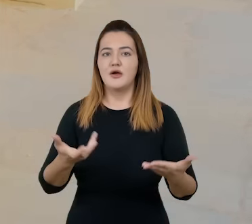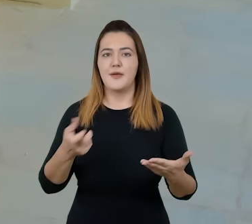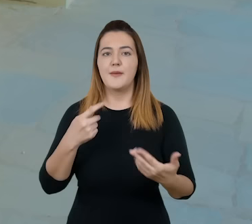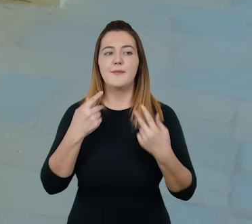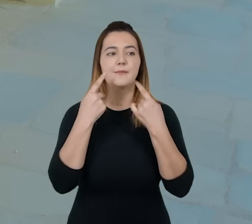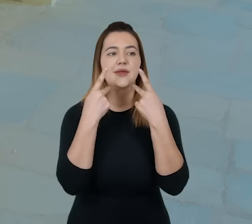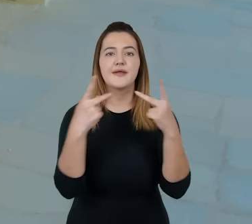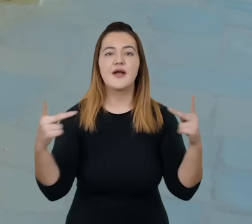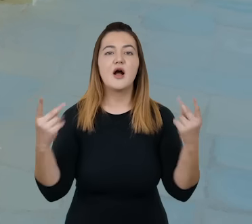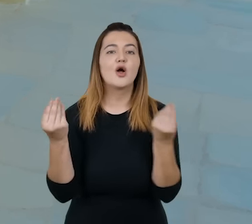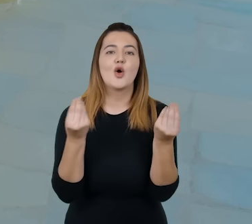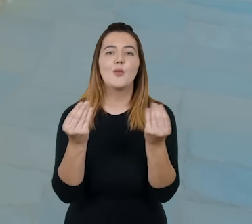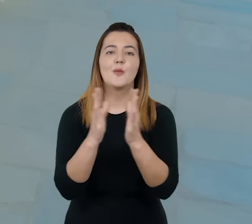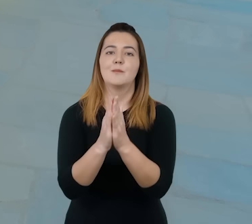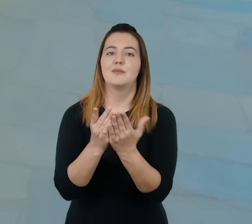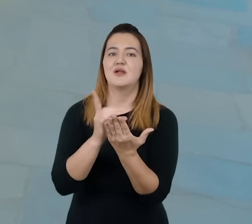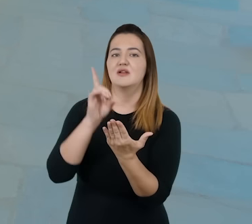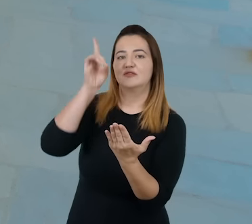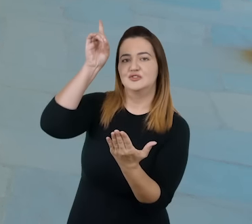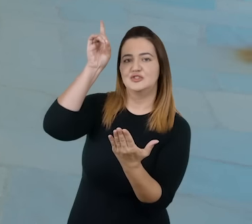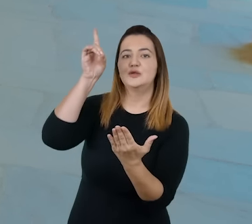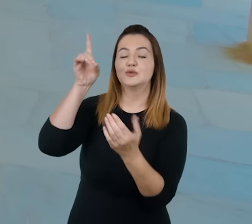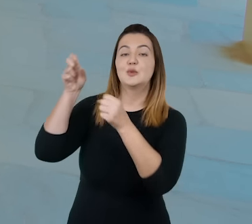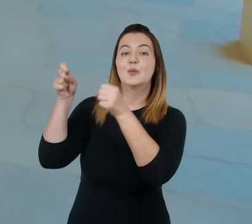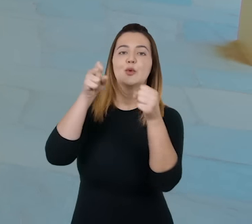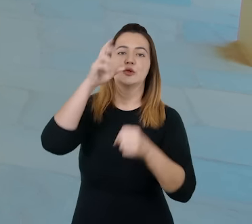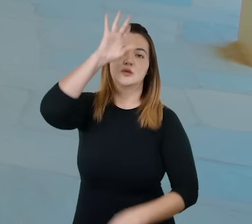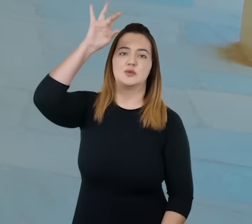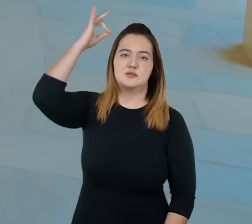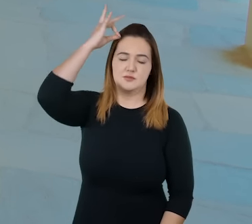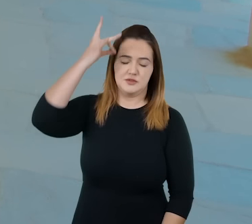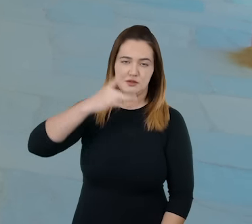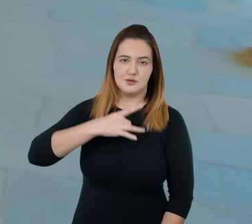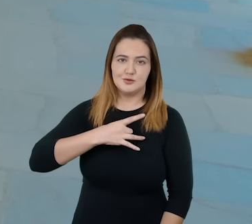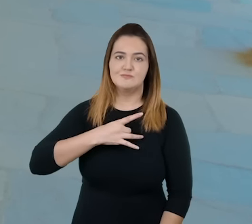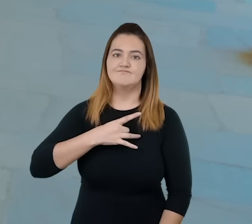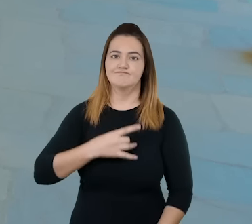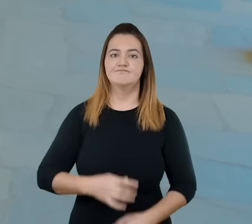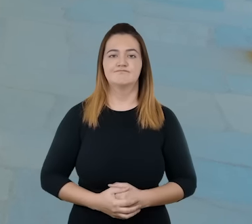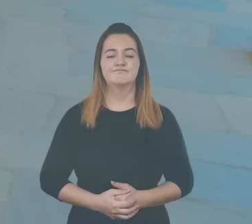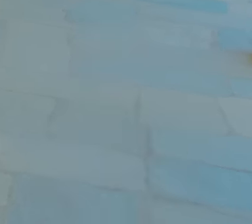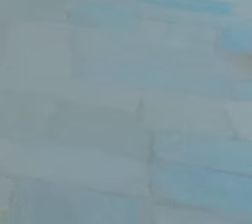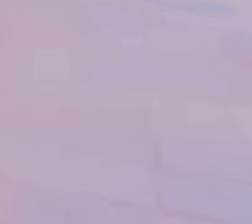verdade, com a palavra de Deus e com o poder do Espírito Santo que o ungia.